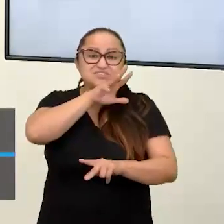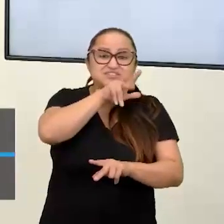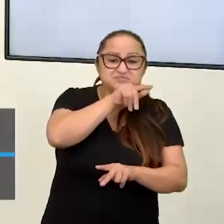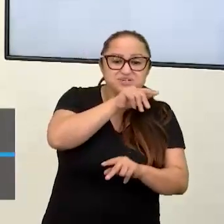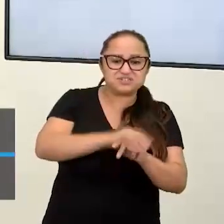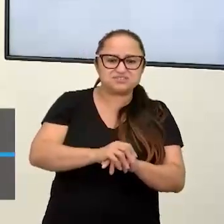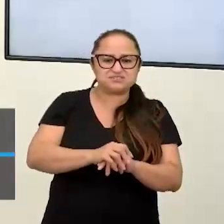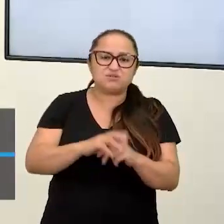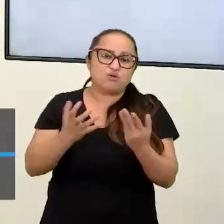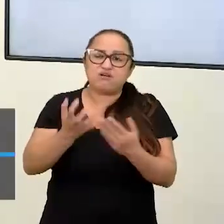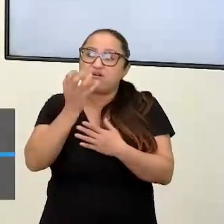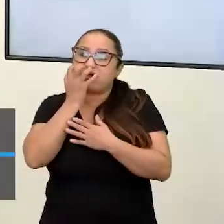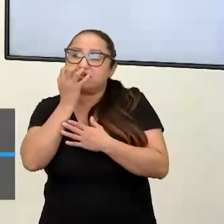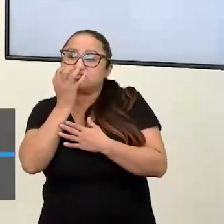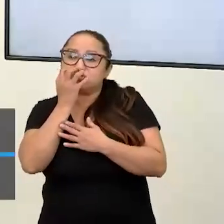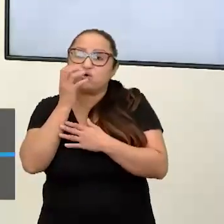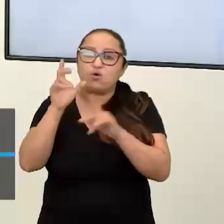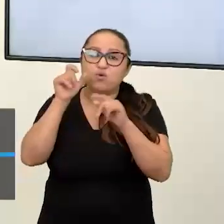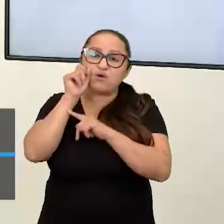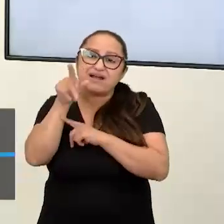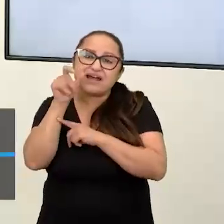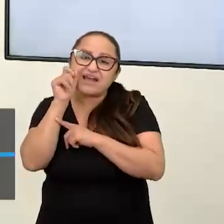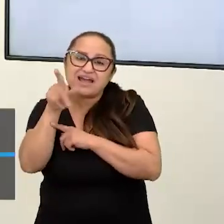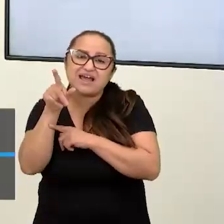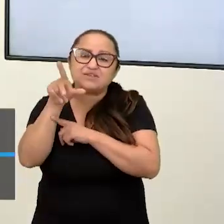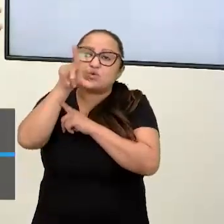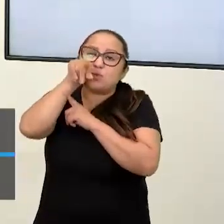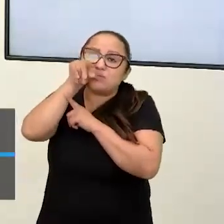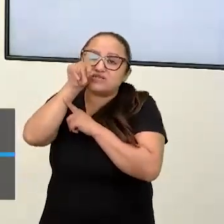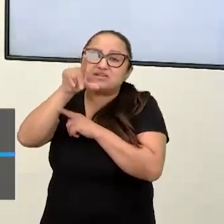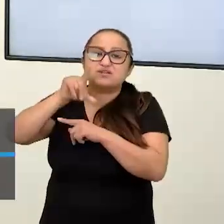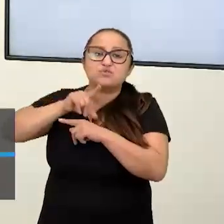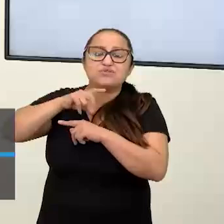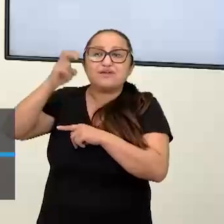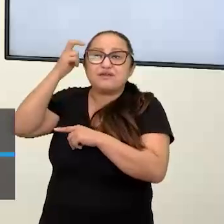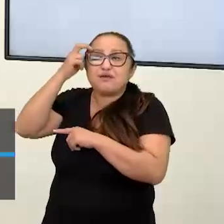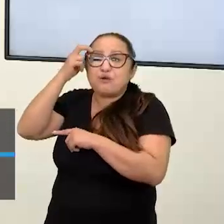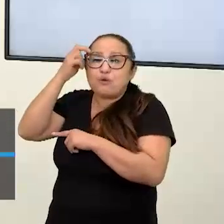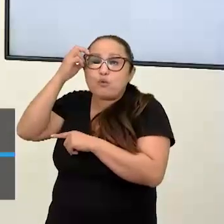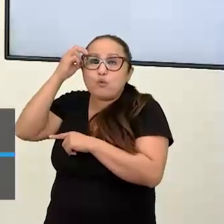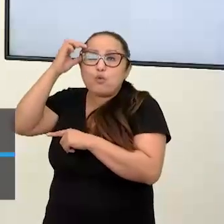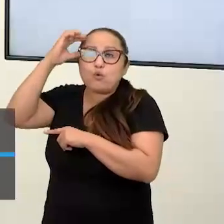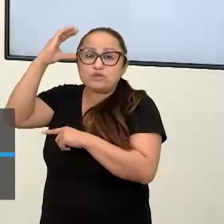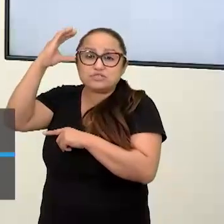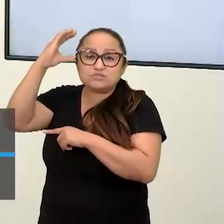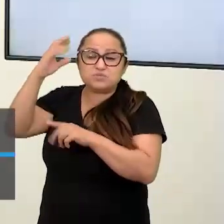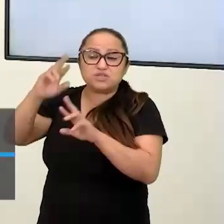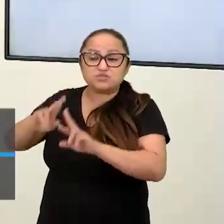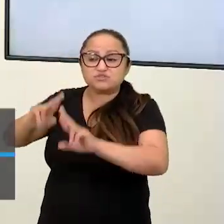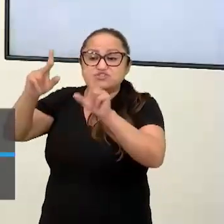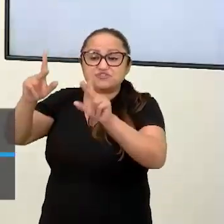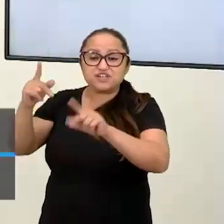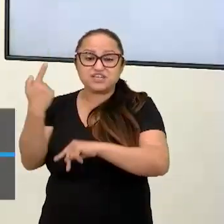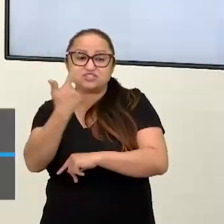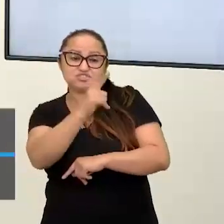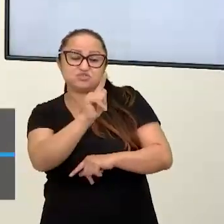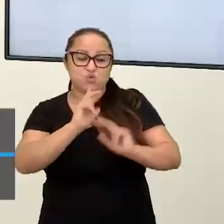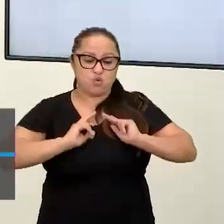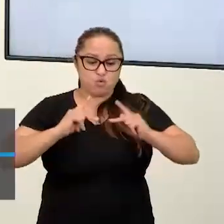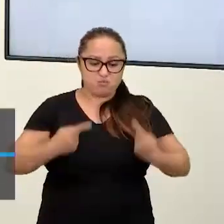gato, passarinho, eles transmitem os seus conhecimentos e sua forma de conviver junto através, né, de